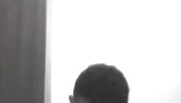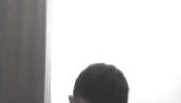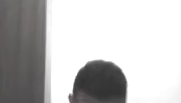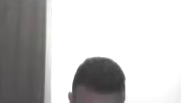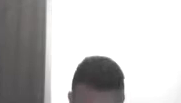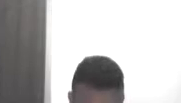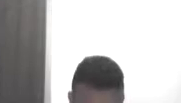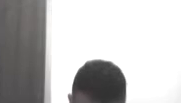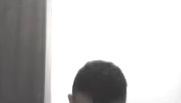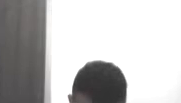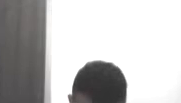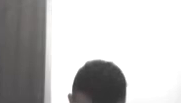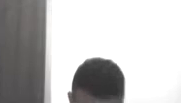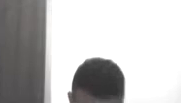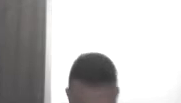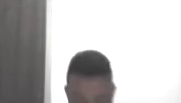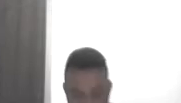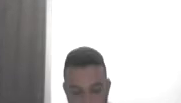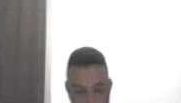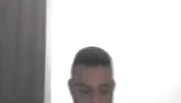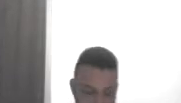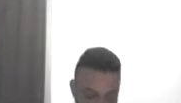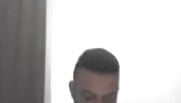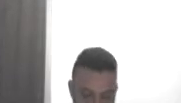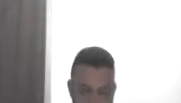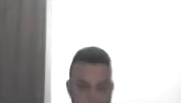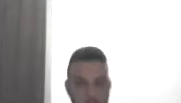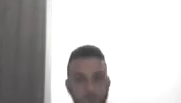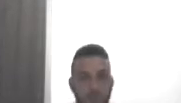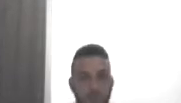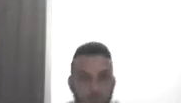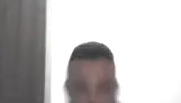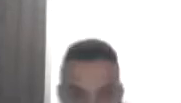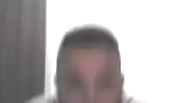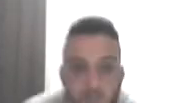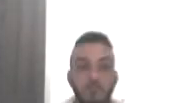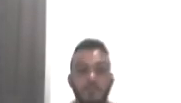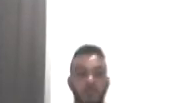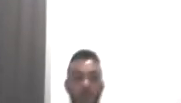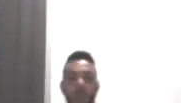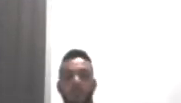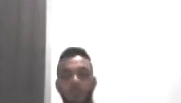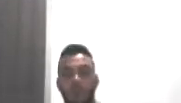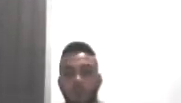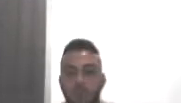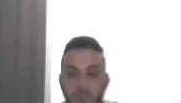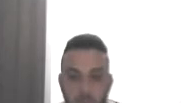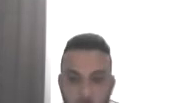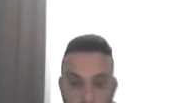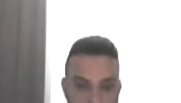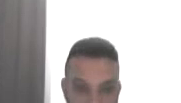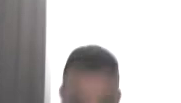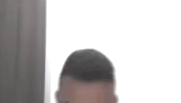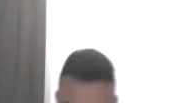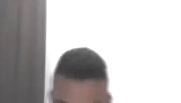durante algum tempo. Então, gente, lembra no começo da aula que eu falei que o lipídio, ele